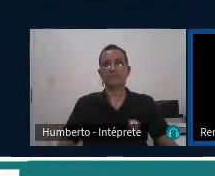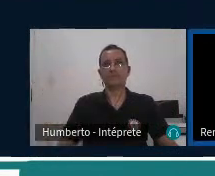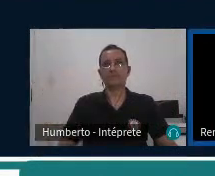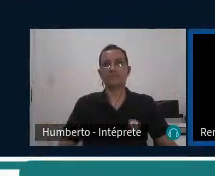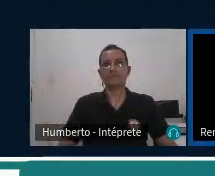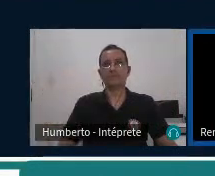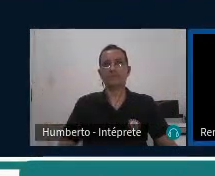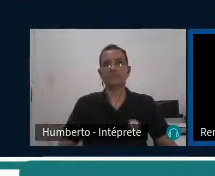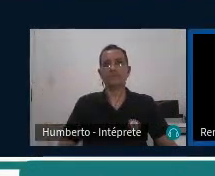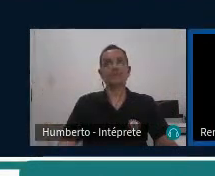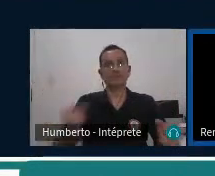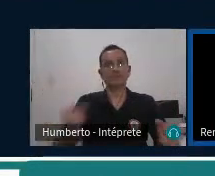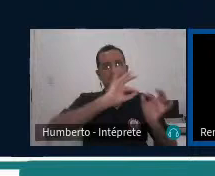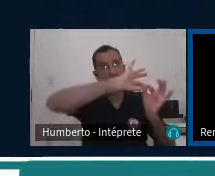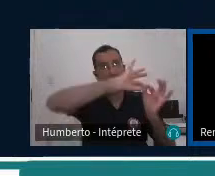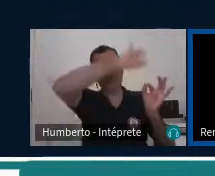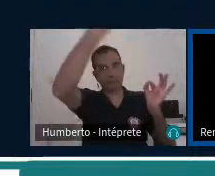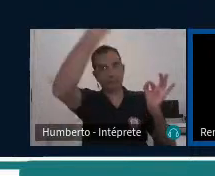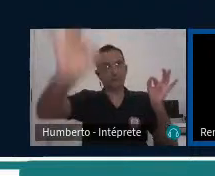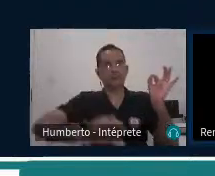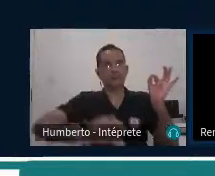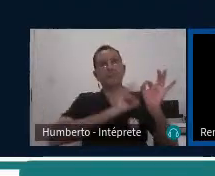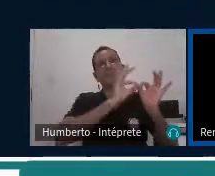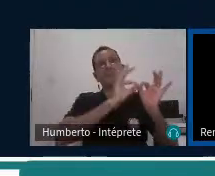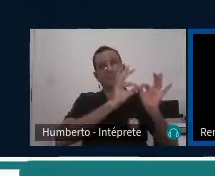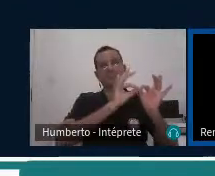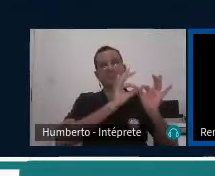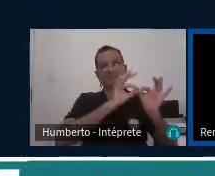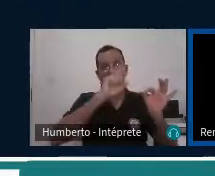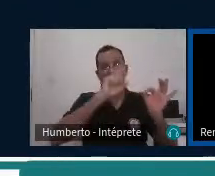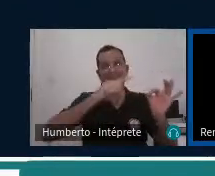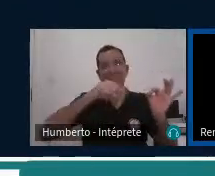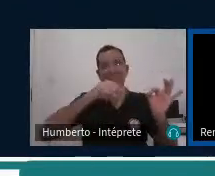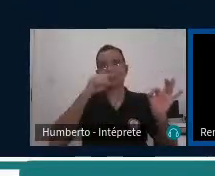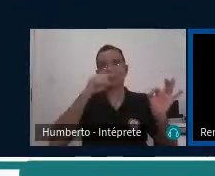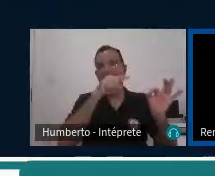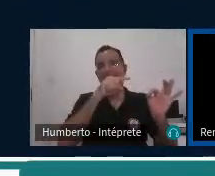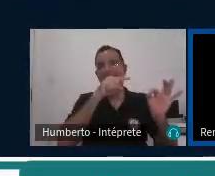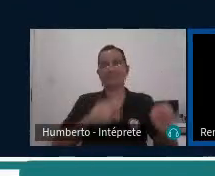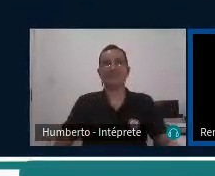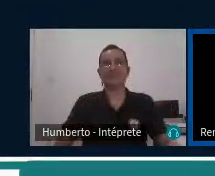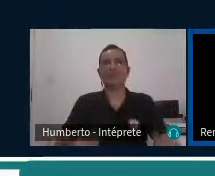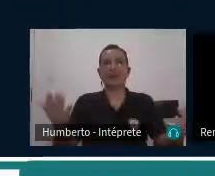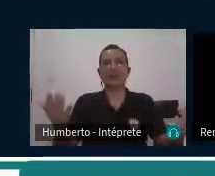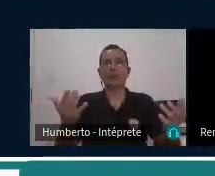comprimento da circunferência. Pronto. Daí a gente vai multiplicar essa rotação